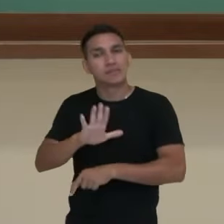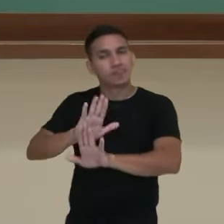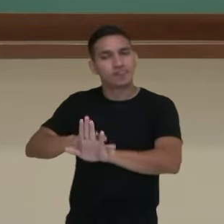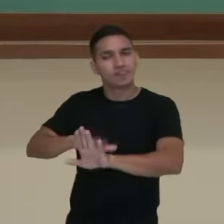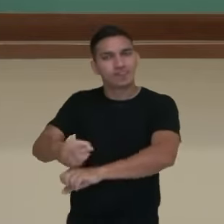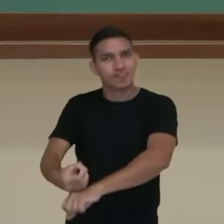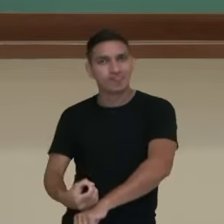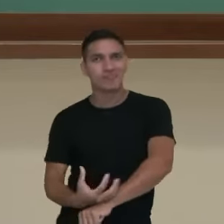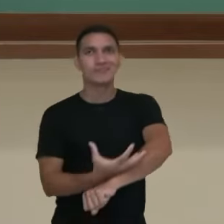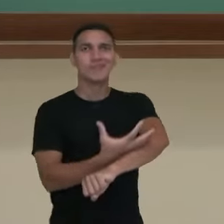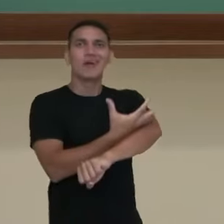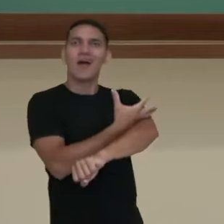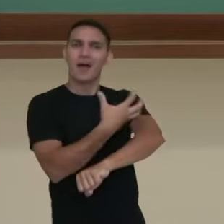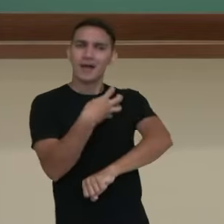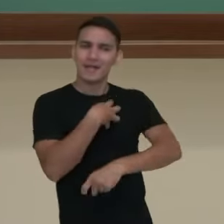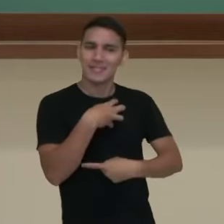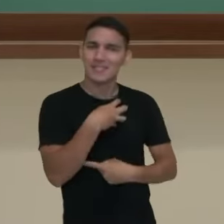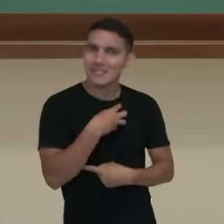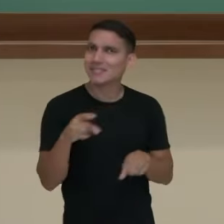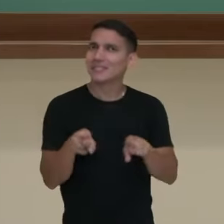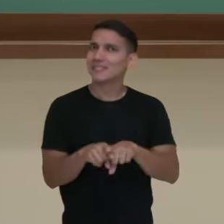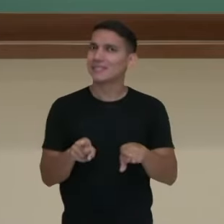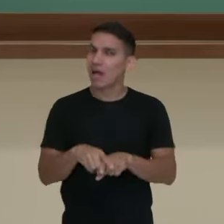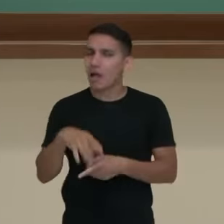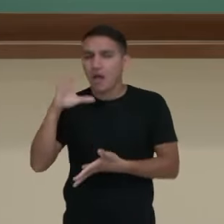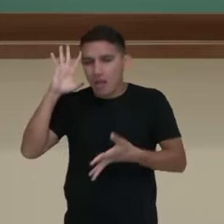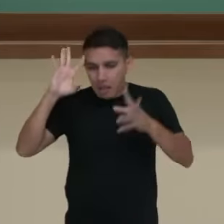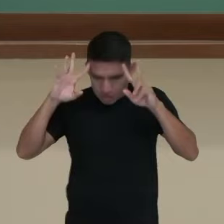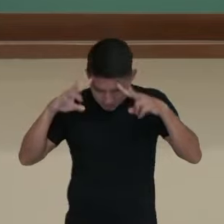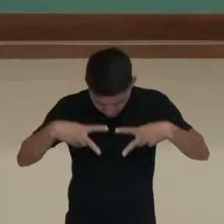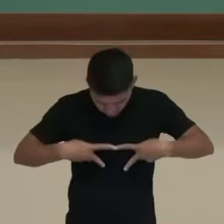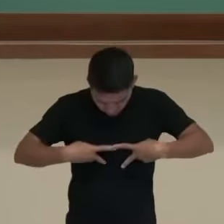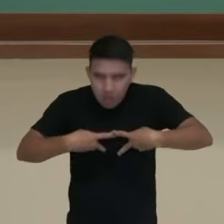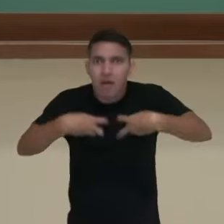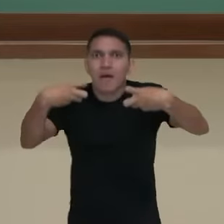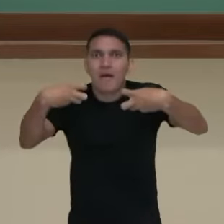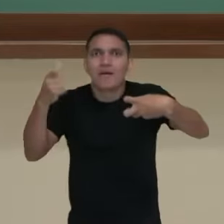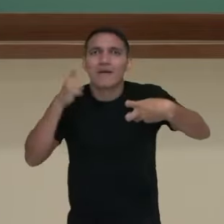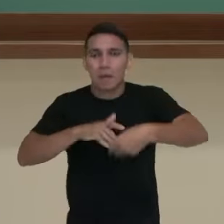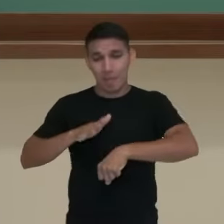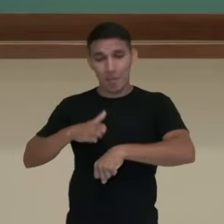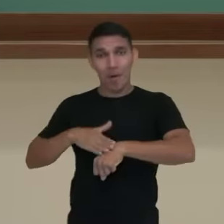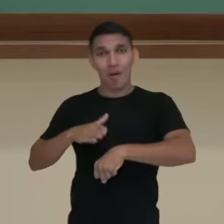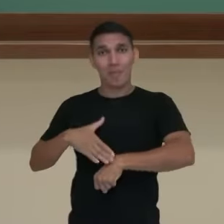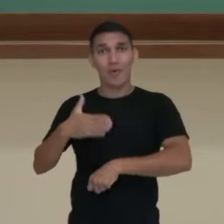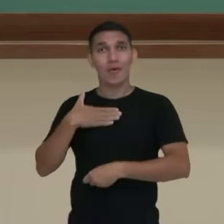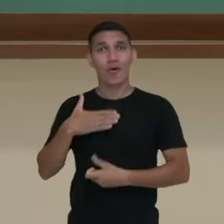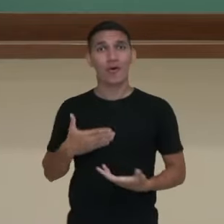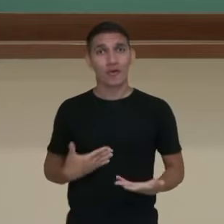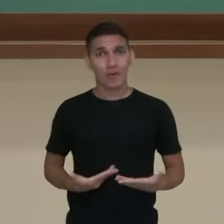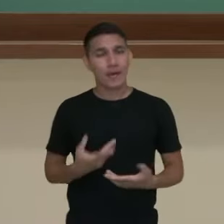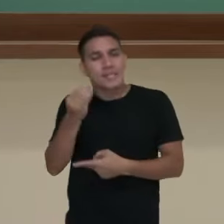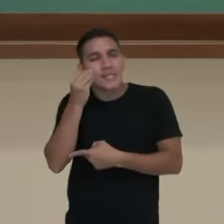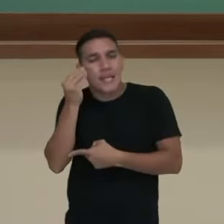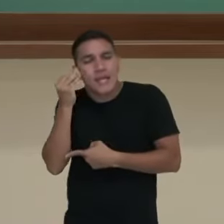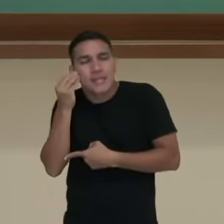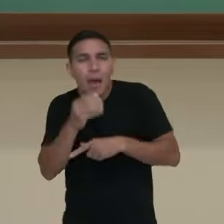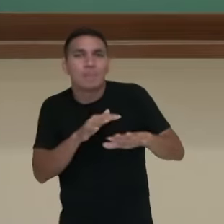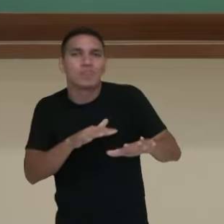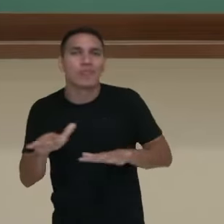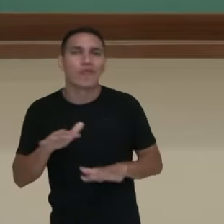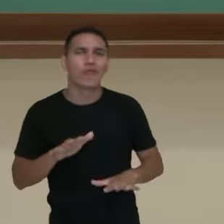sentimento, o sentir, o conhecer o seu corpo, o experimentar os movimentos, né? Então a